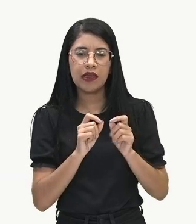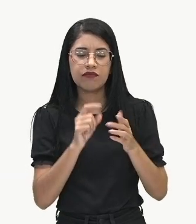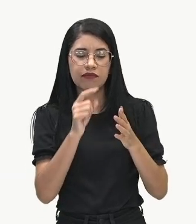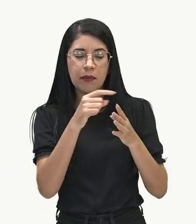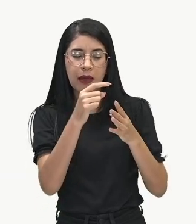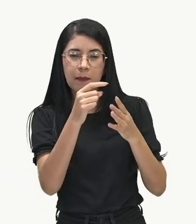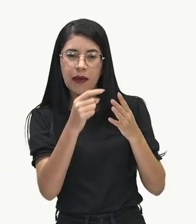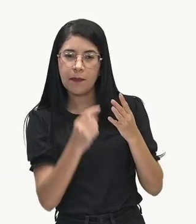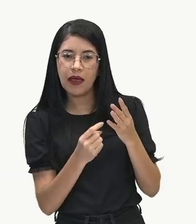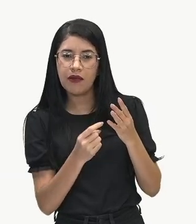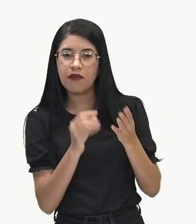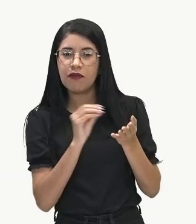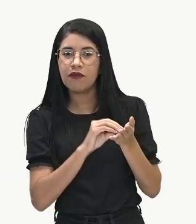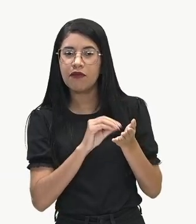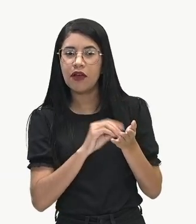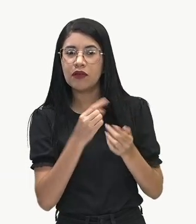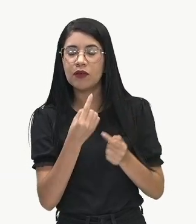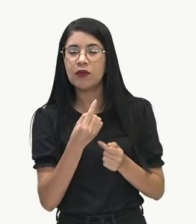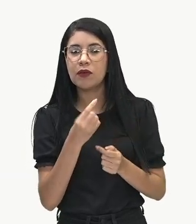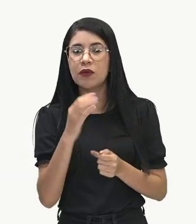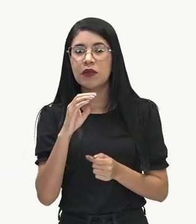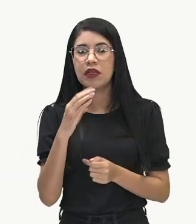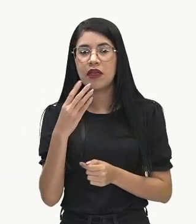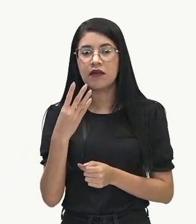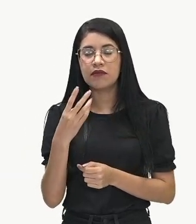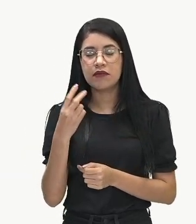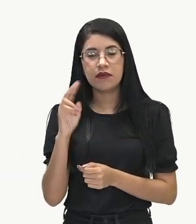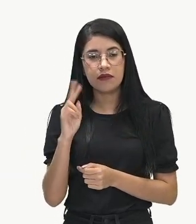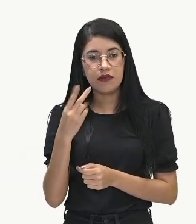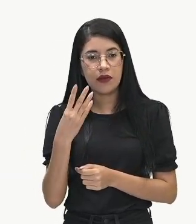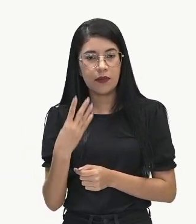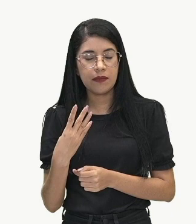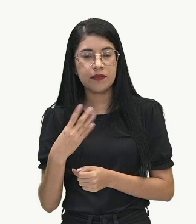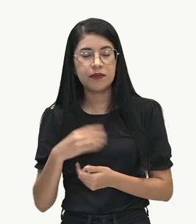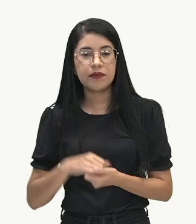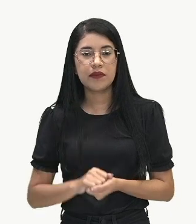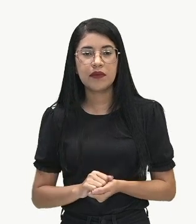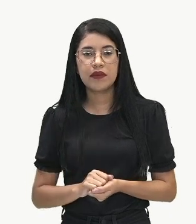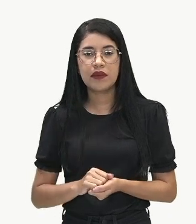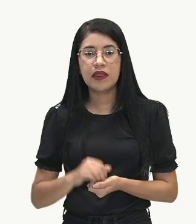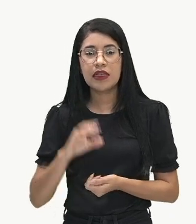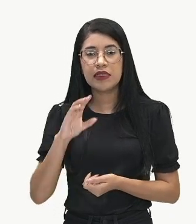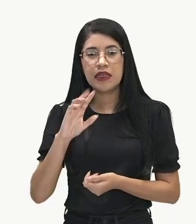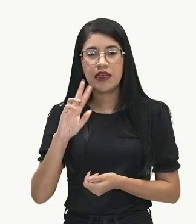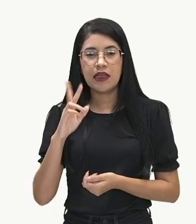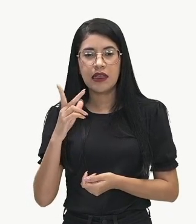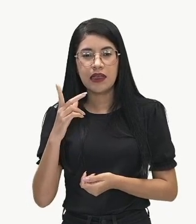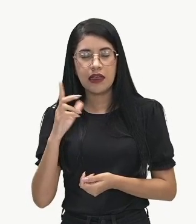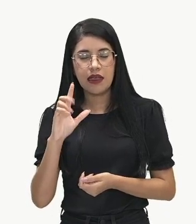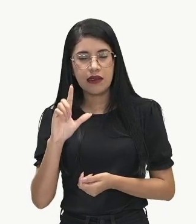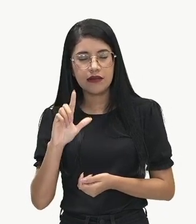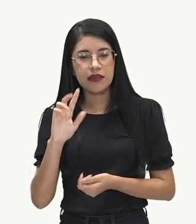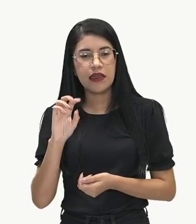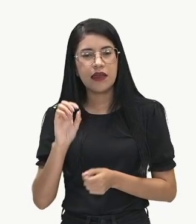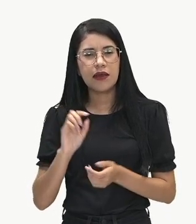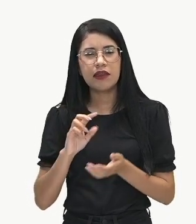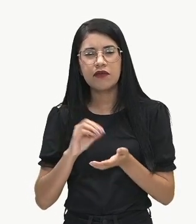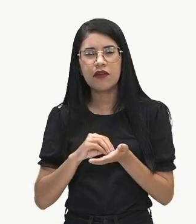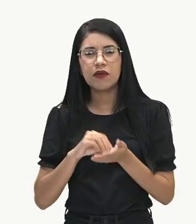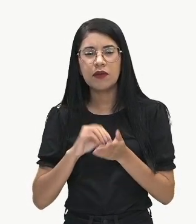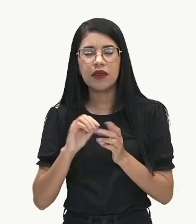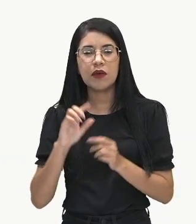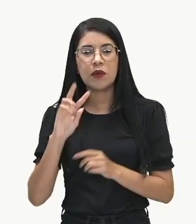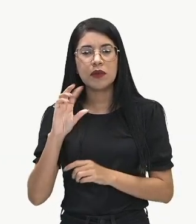integrantes. Como assim, professor? O CH4 está aqui, o CHCl está aqui e o HCl está aqui. Cadê o